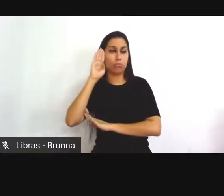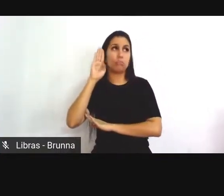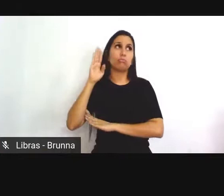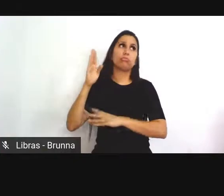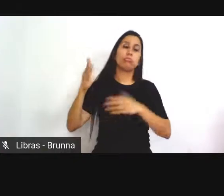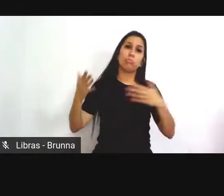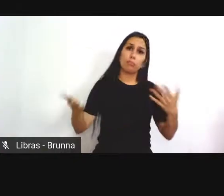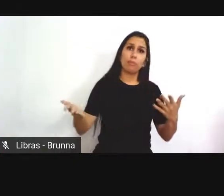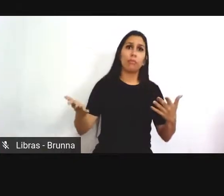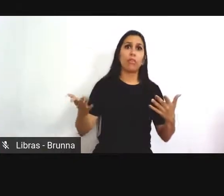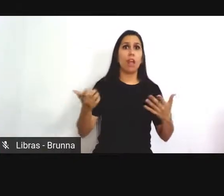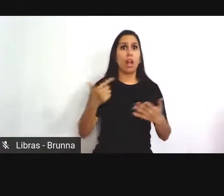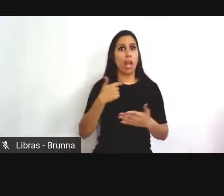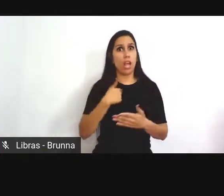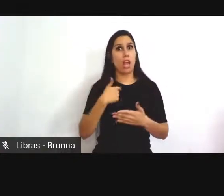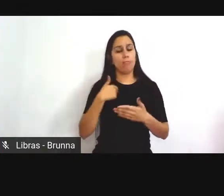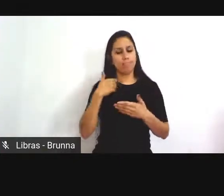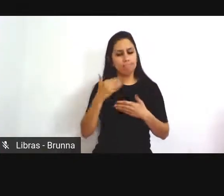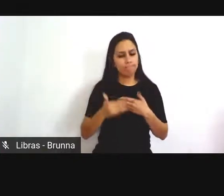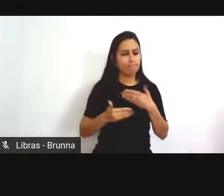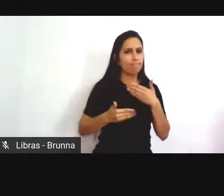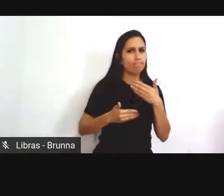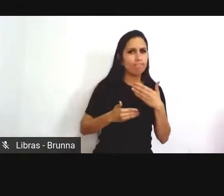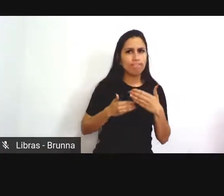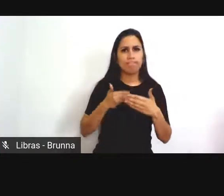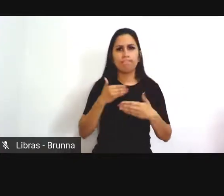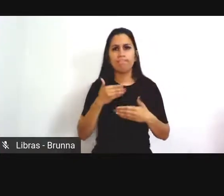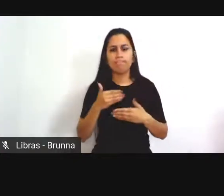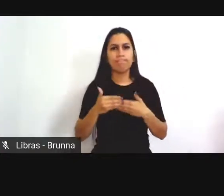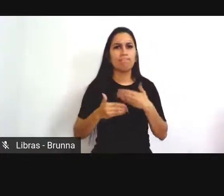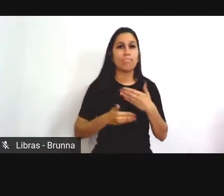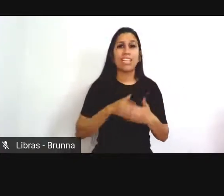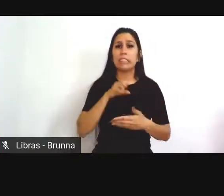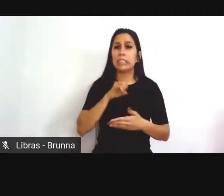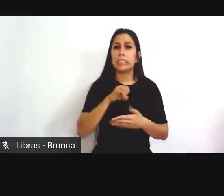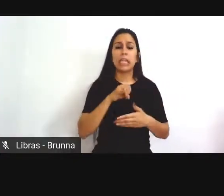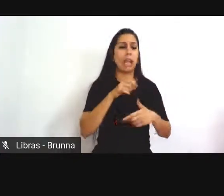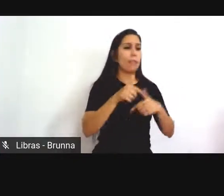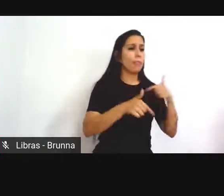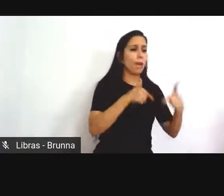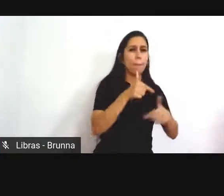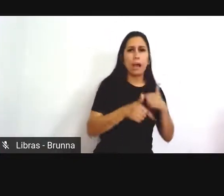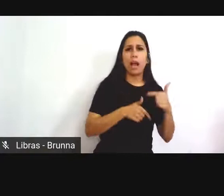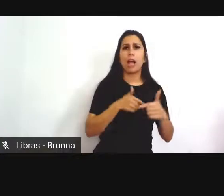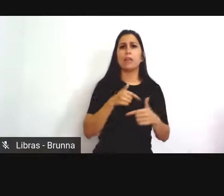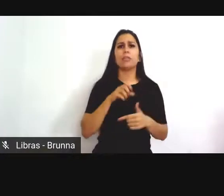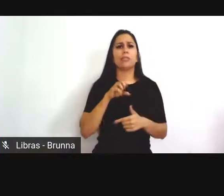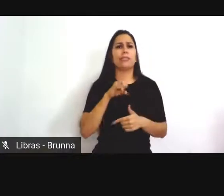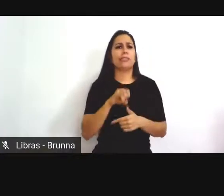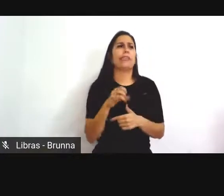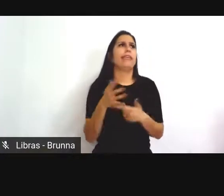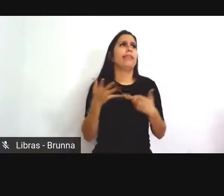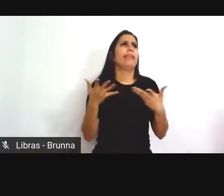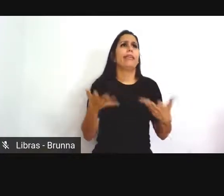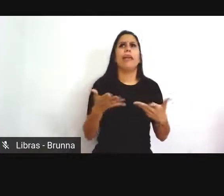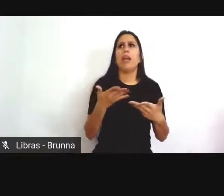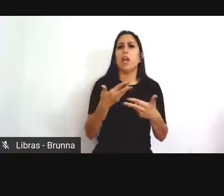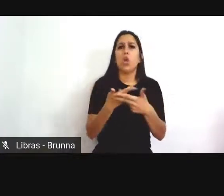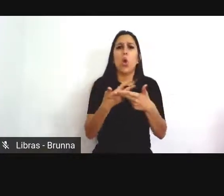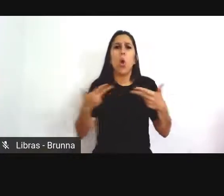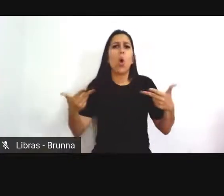Eu venho usando, de uma certa forma, essa rede, seja no trabalho, seja buscando, seja para questões